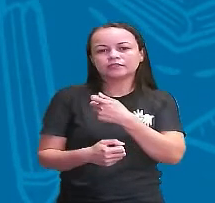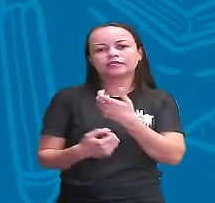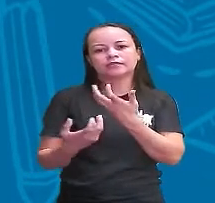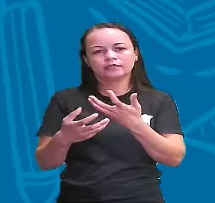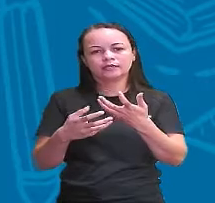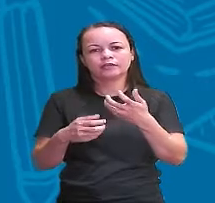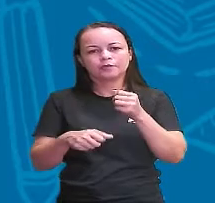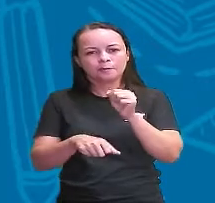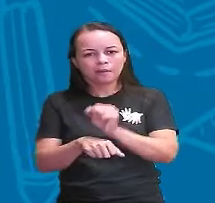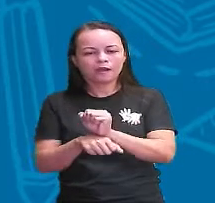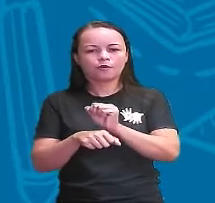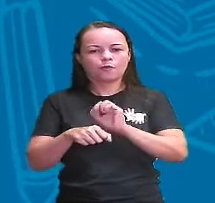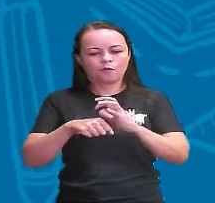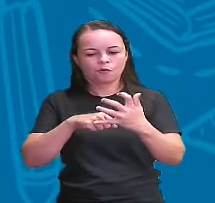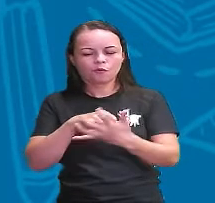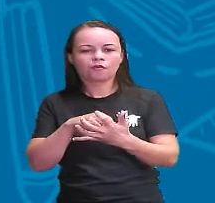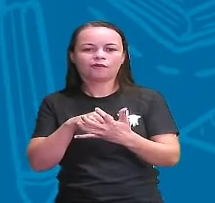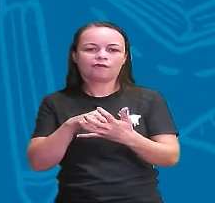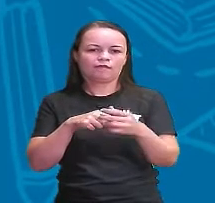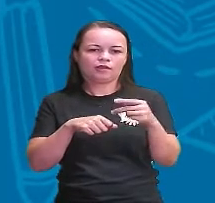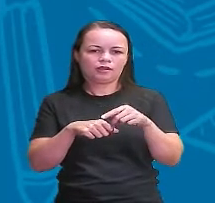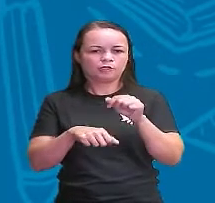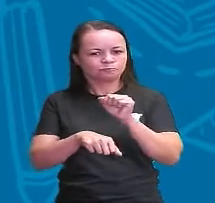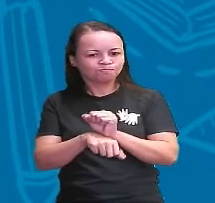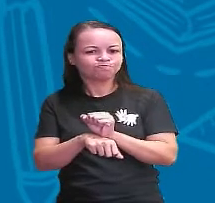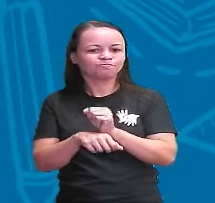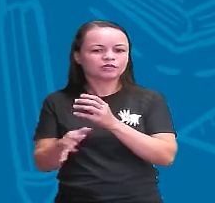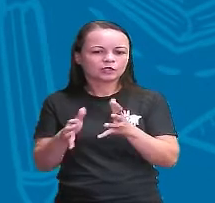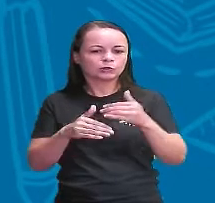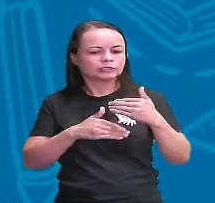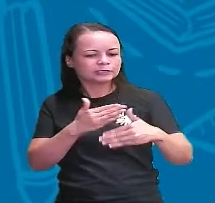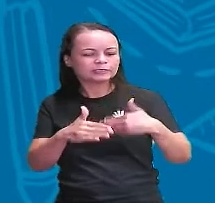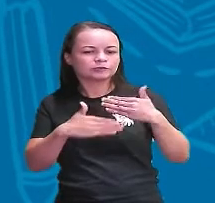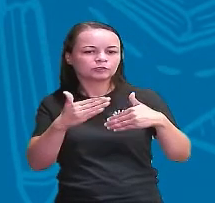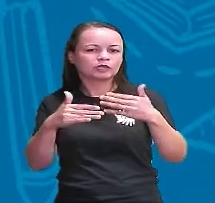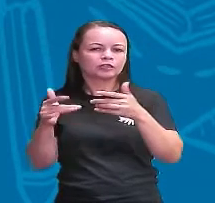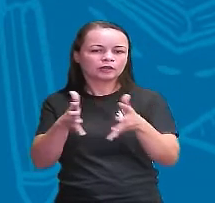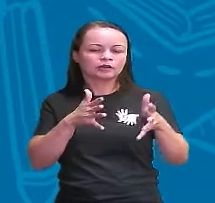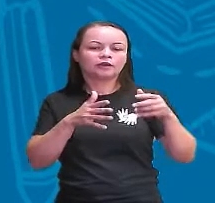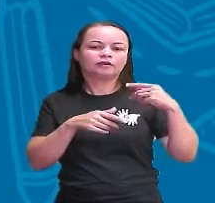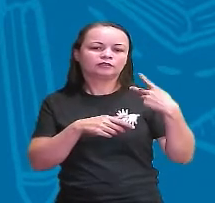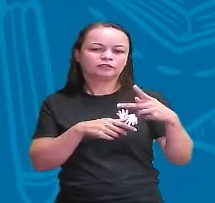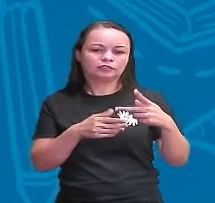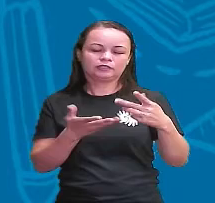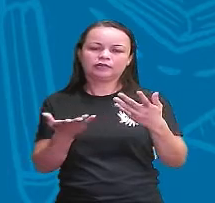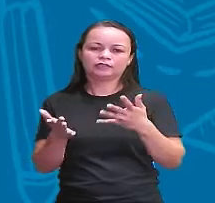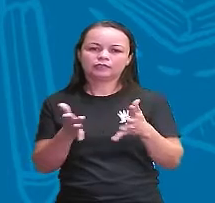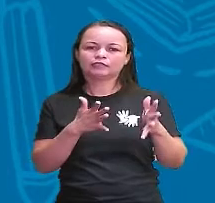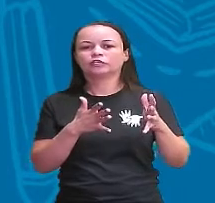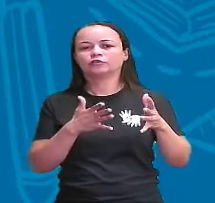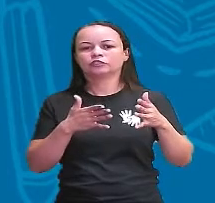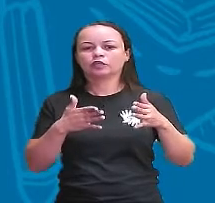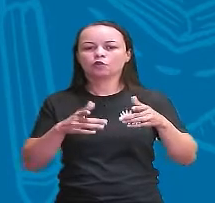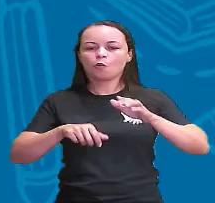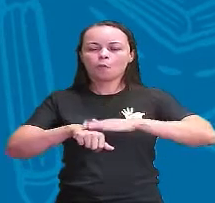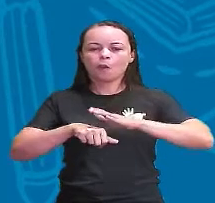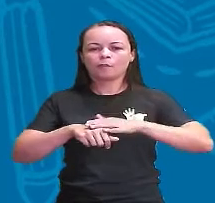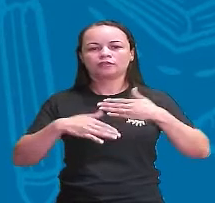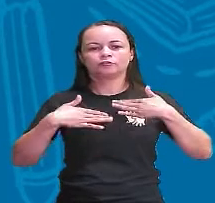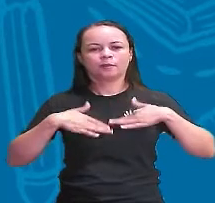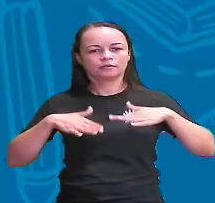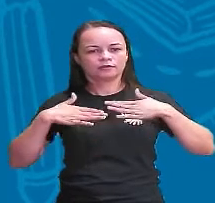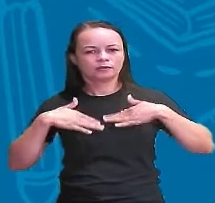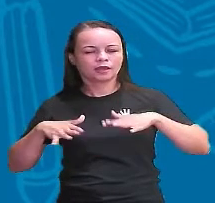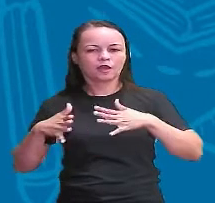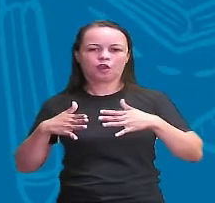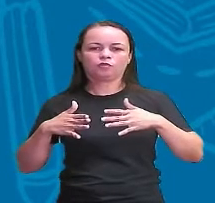tornou possível, né, enfrentarmos essa pandemia e graças a Deus estarmos já num momento mais tranquilo e, se Deus